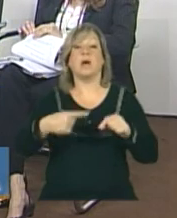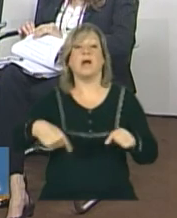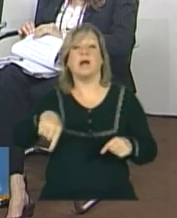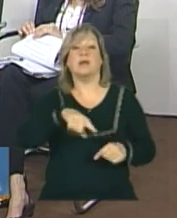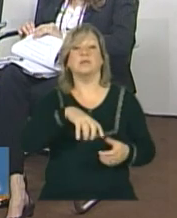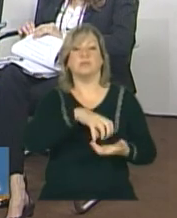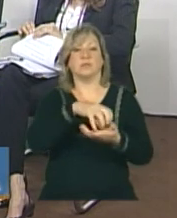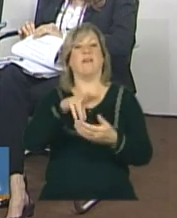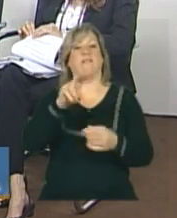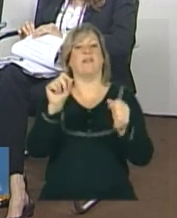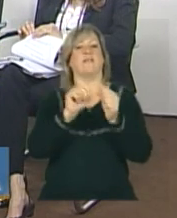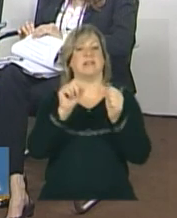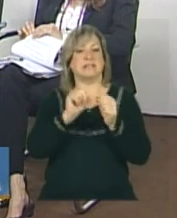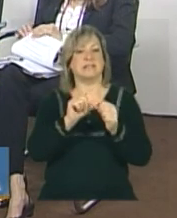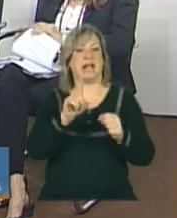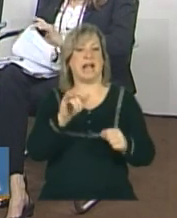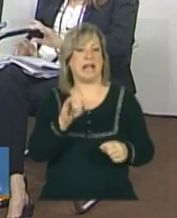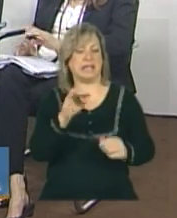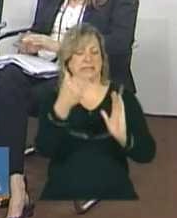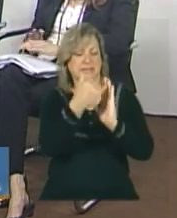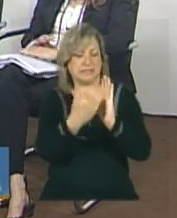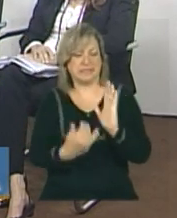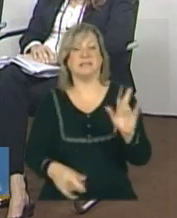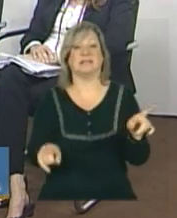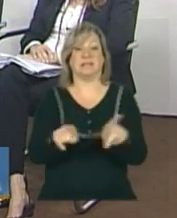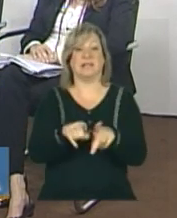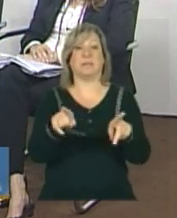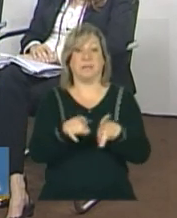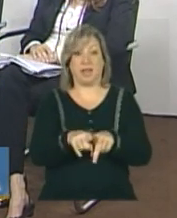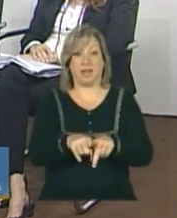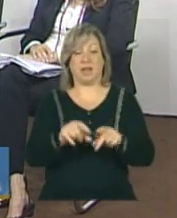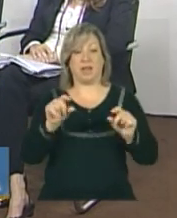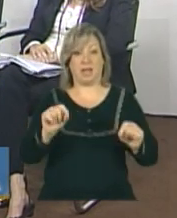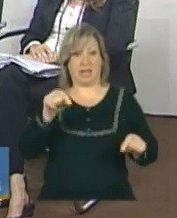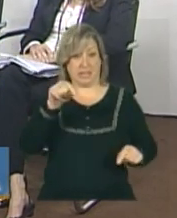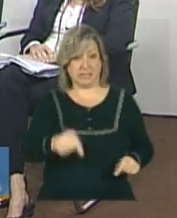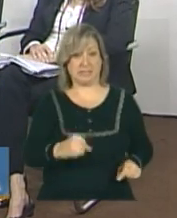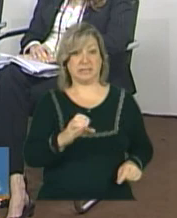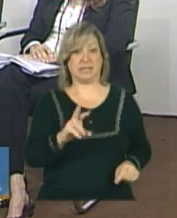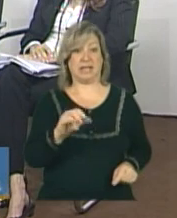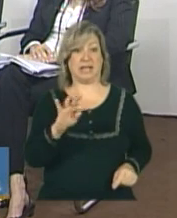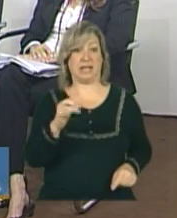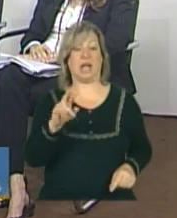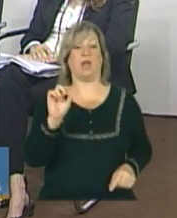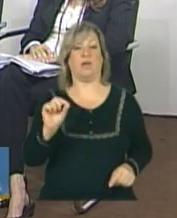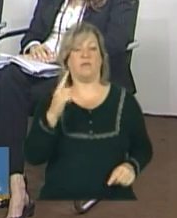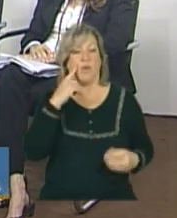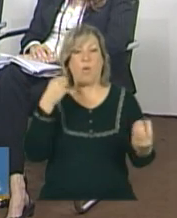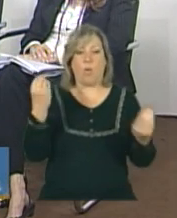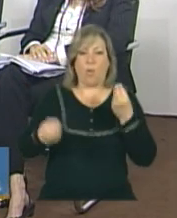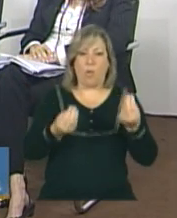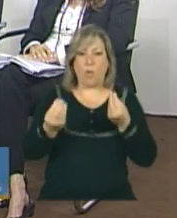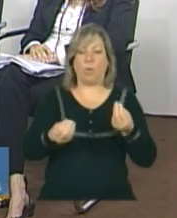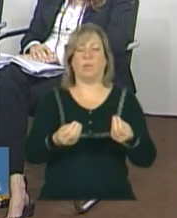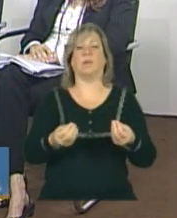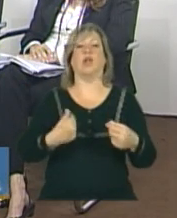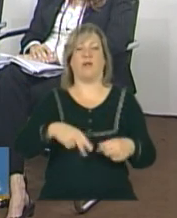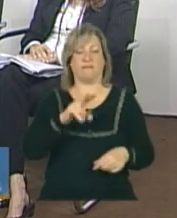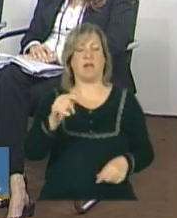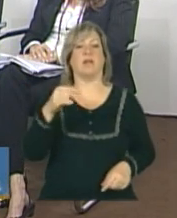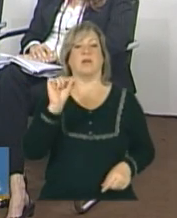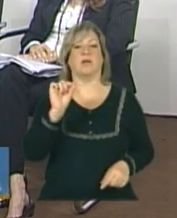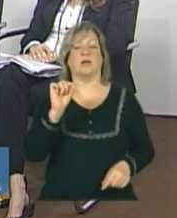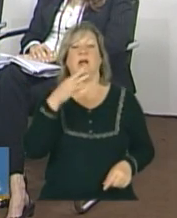lista também, né? Considerando, então, esse critério de elegibilidade, nós vamos